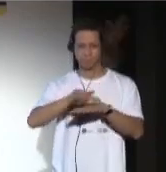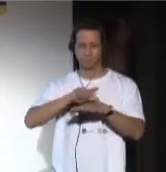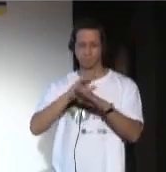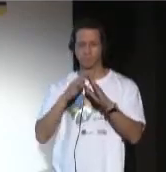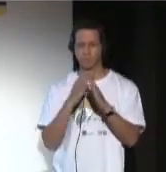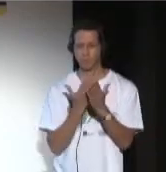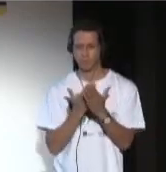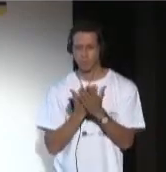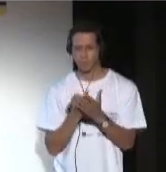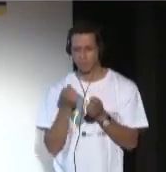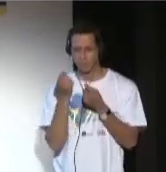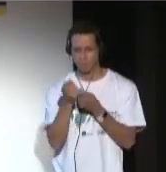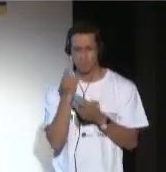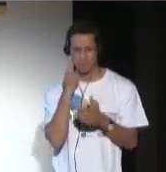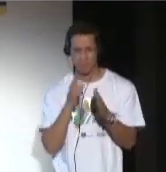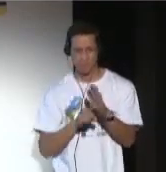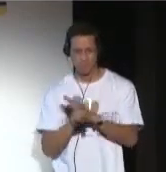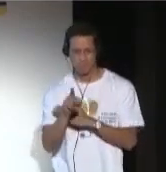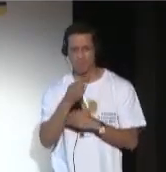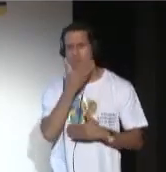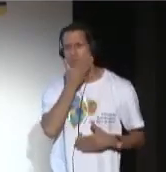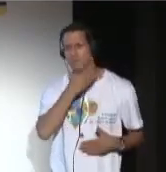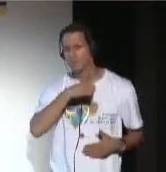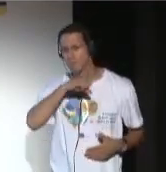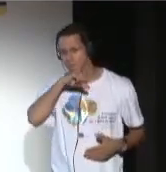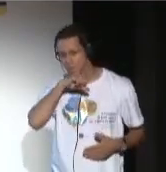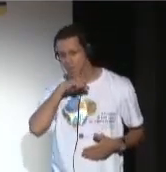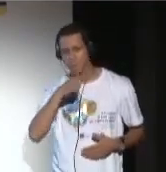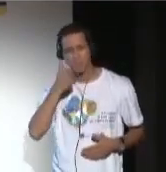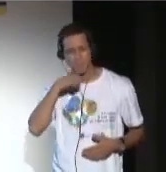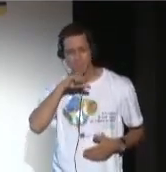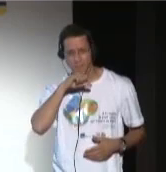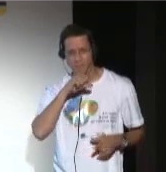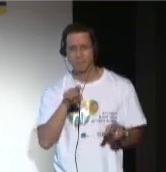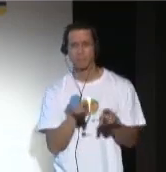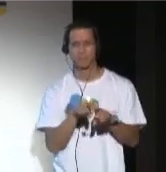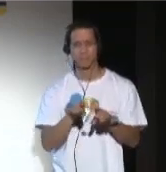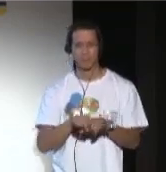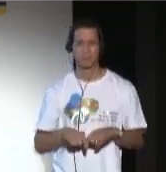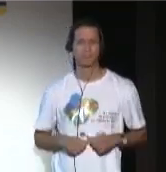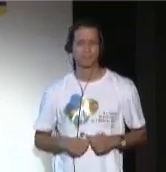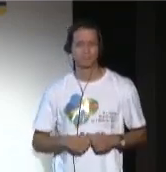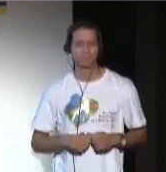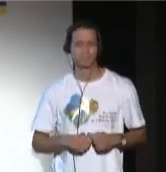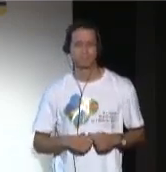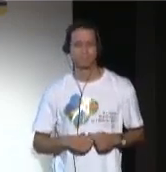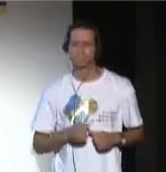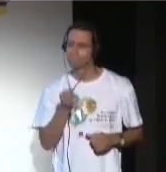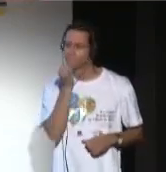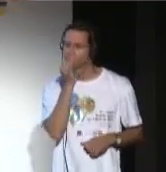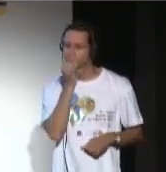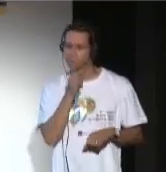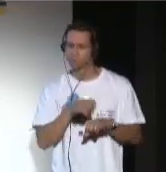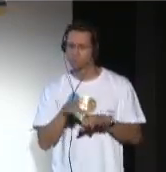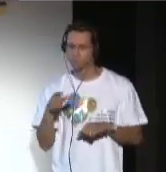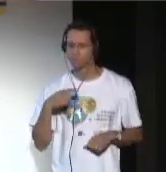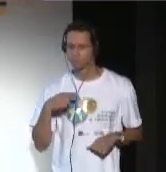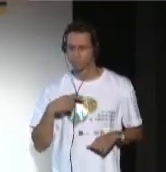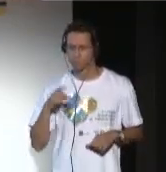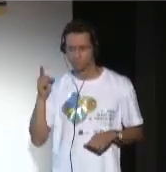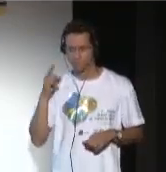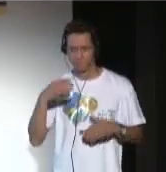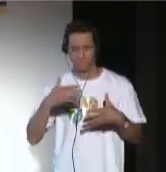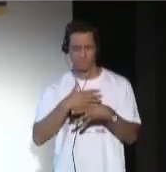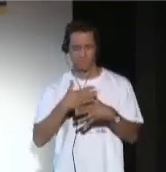uma provocação aqui, talvez até os pais. Para concluir, quero dar um exemplo de um programa que nós tivemos lá na